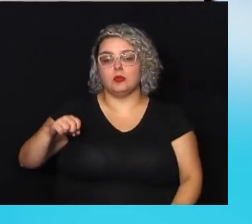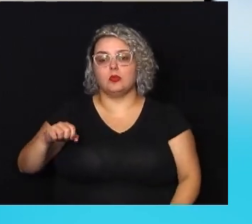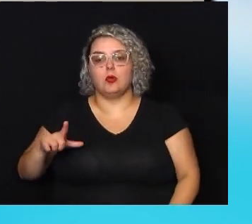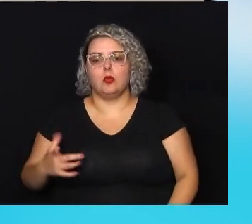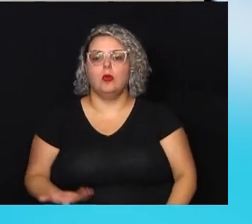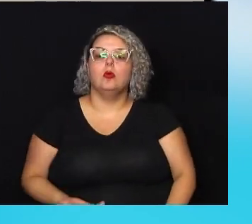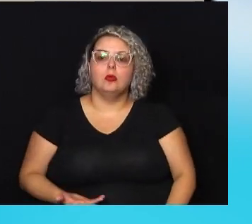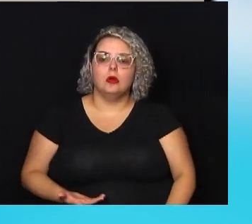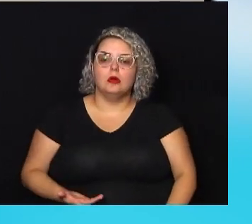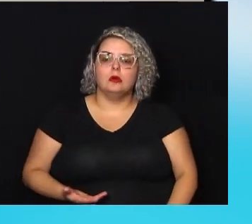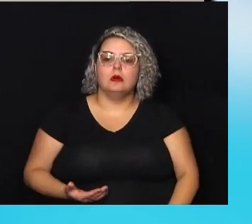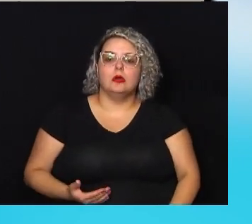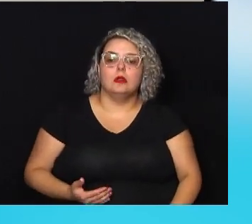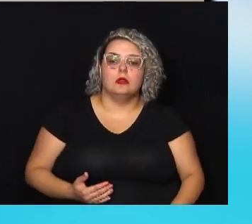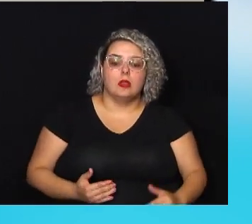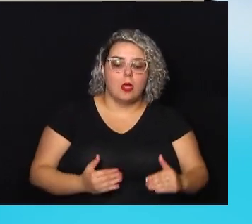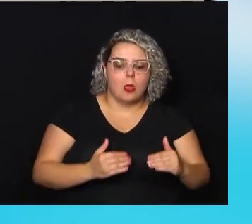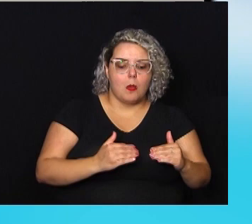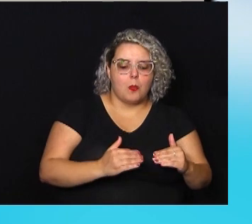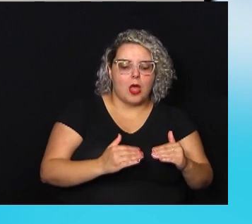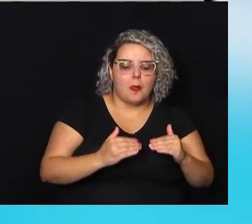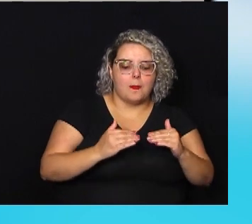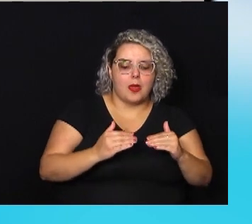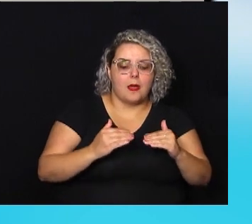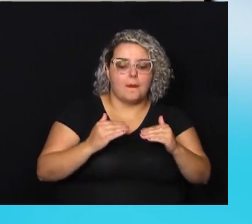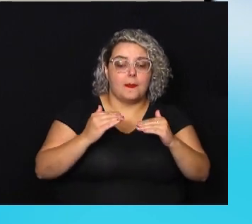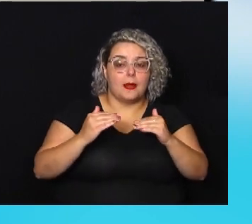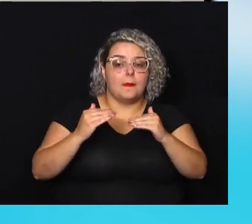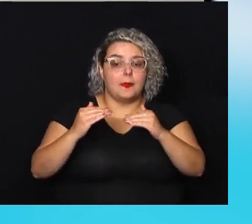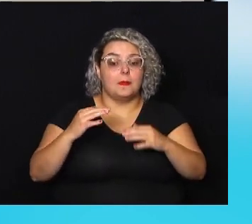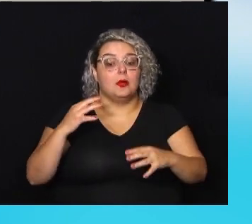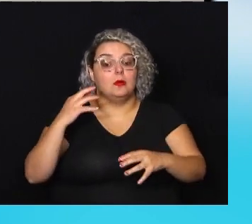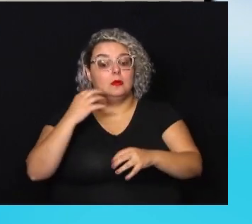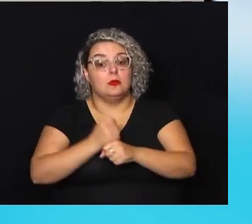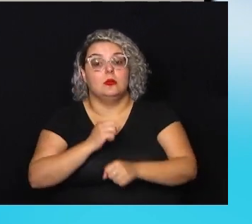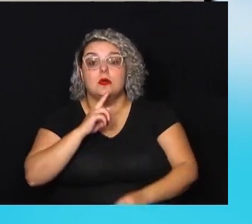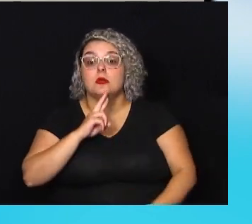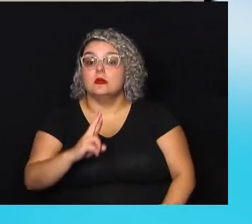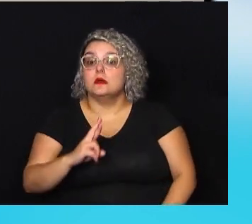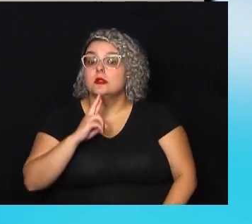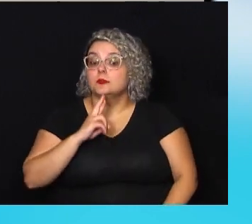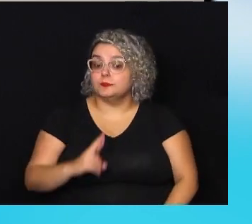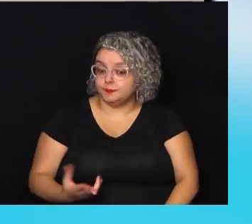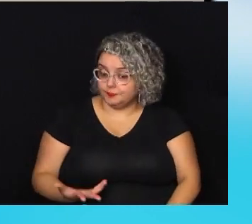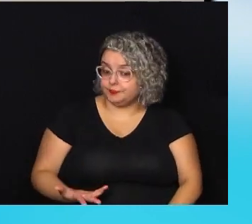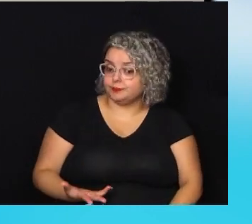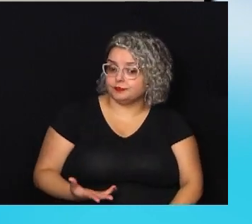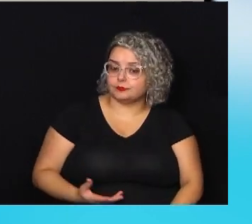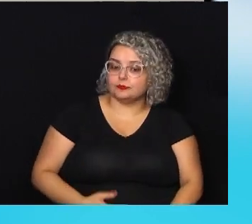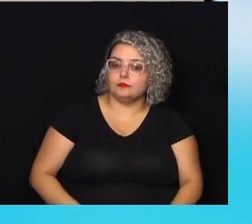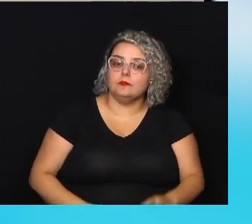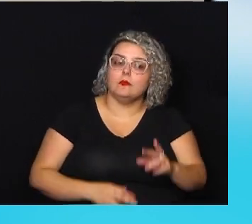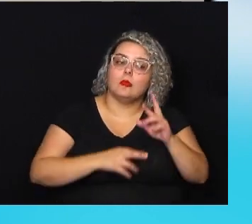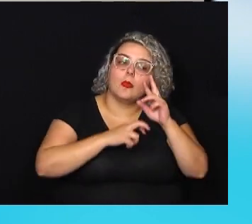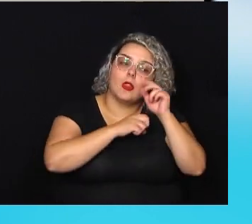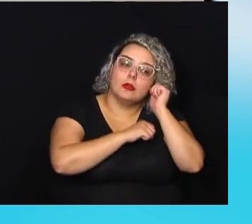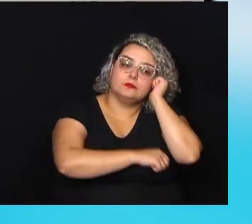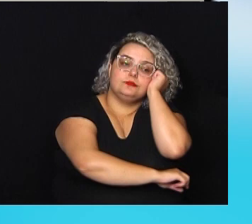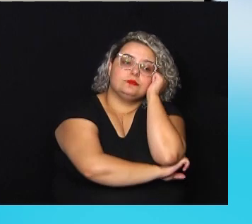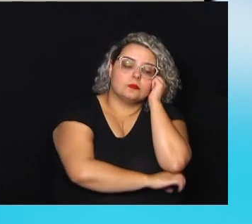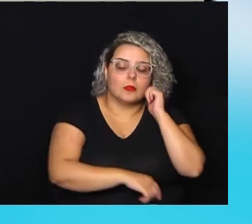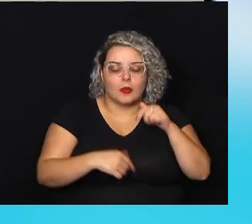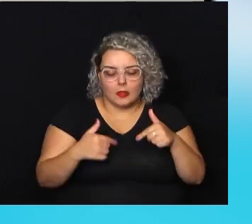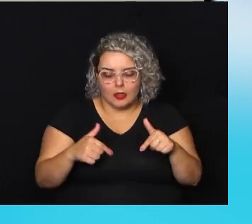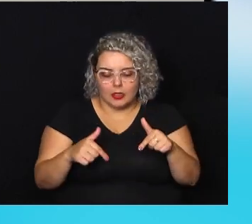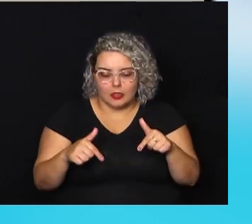de Epworth. Essa escala, ela pode graduar o número de pontos que você vai responder como a